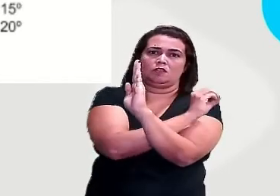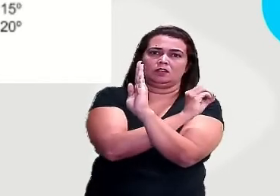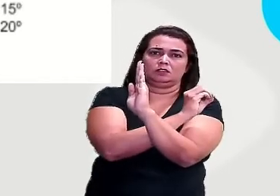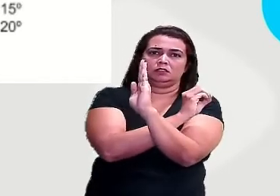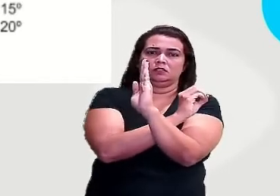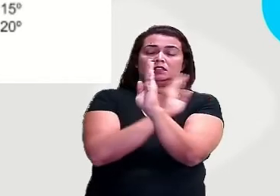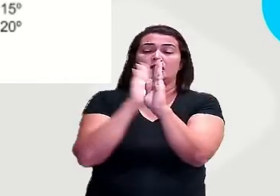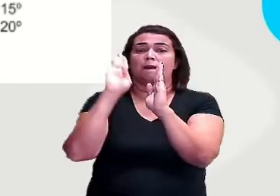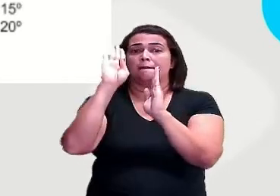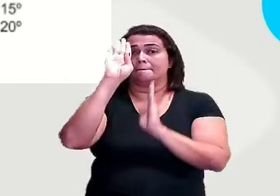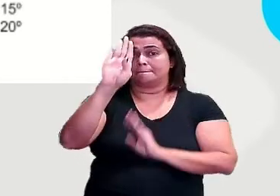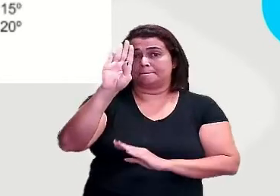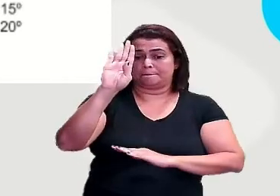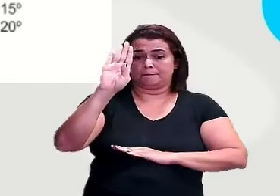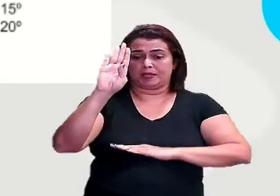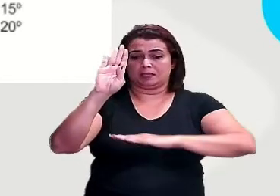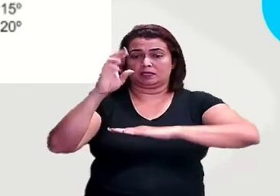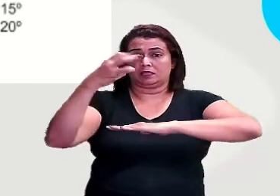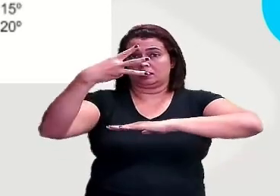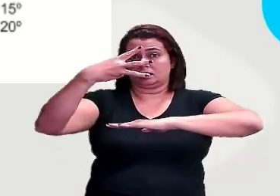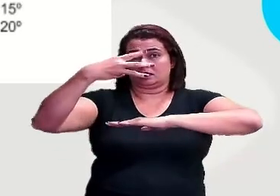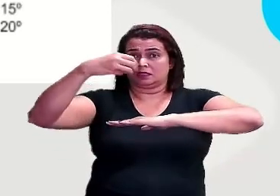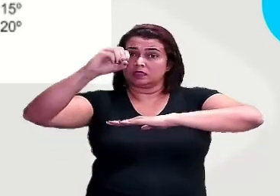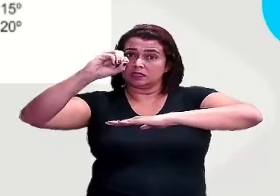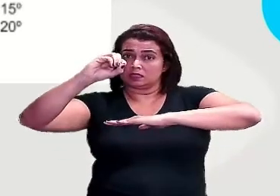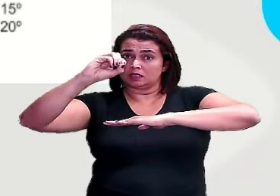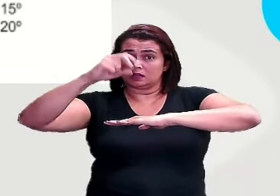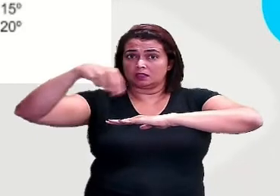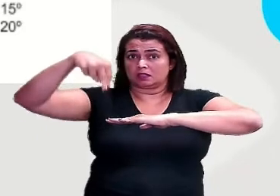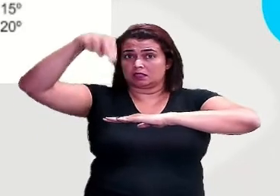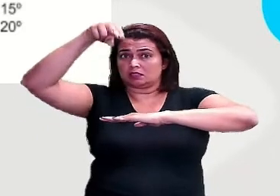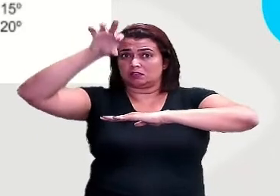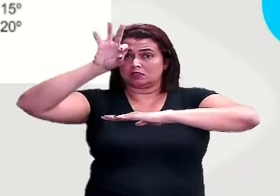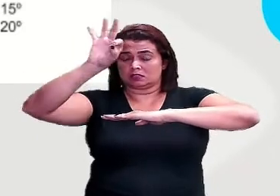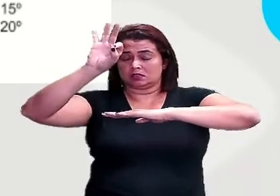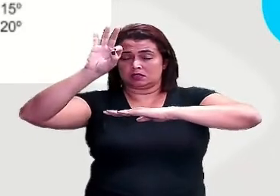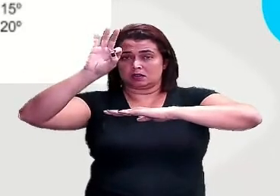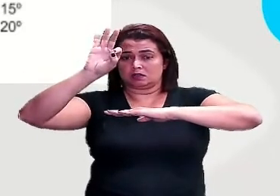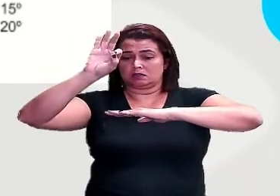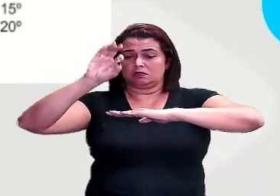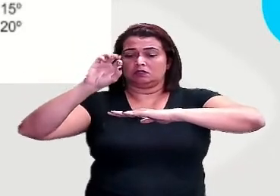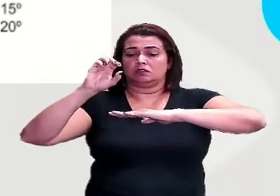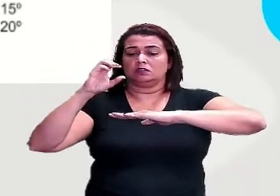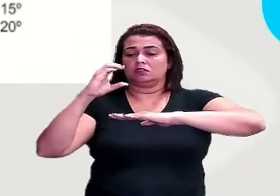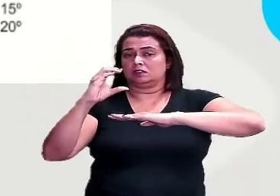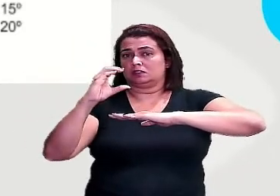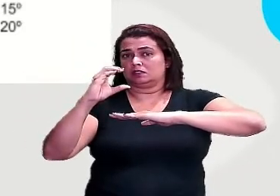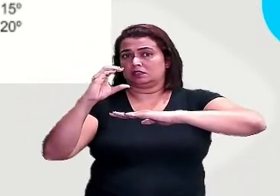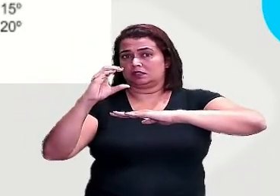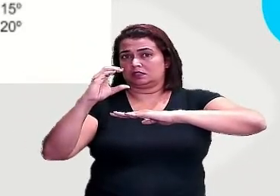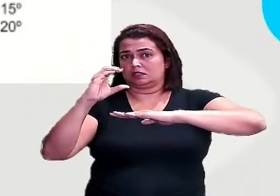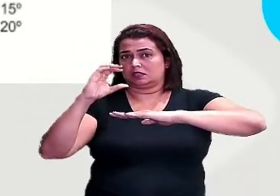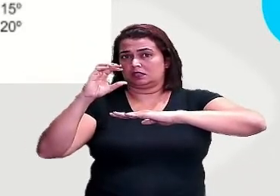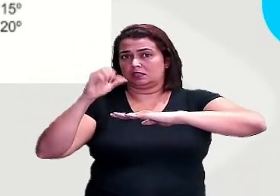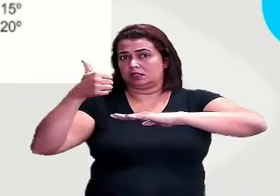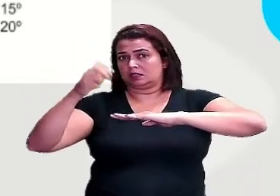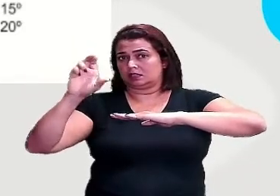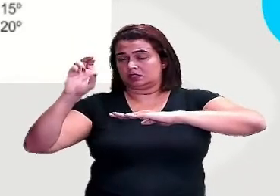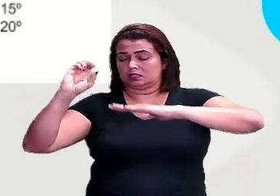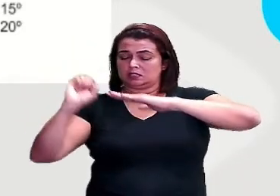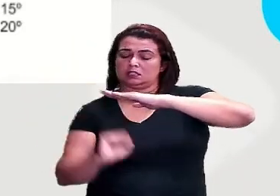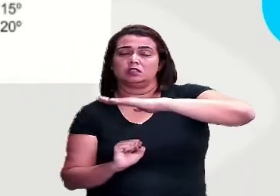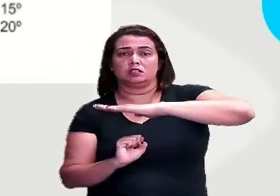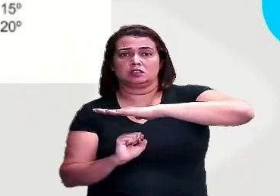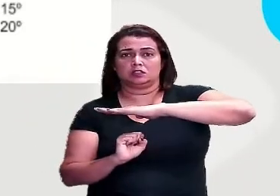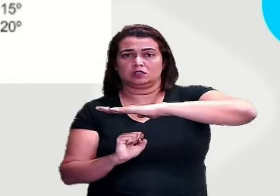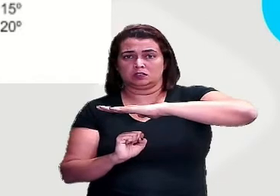o ponto B, ele está a 30 graus acima do norte, acima da linha do Equador, o ponto C está a 15 graus sul, porque está a